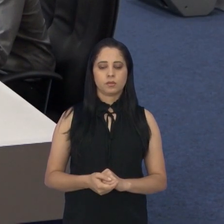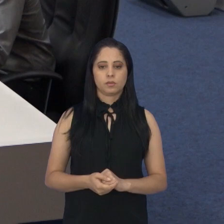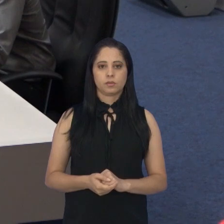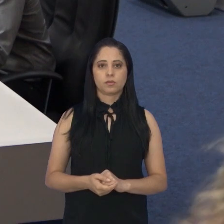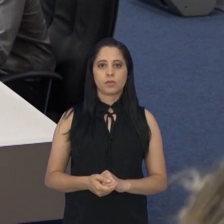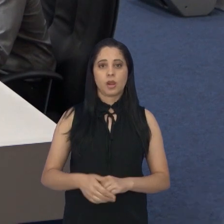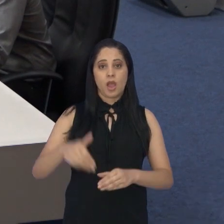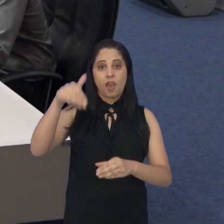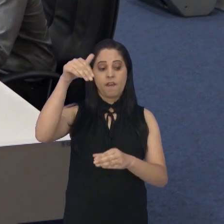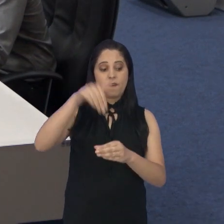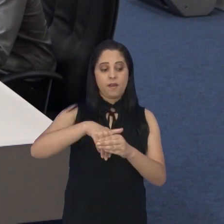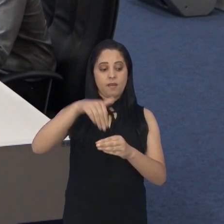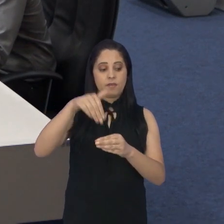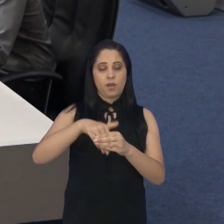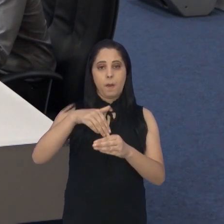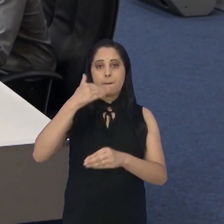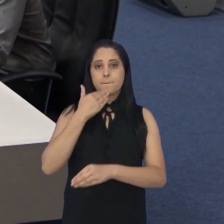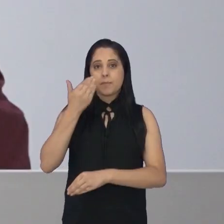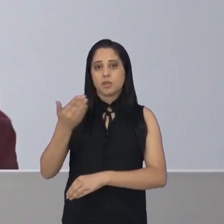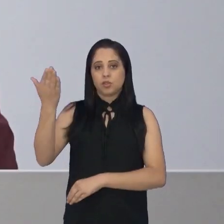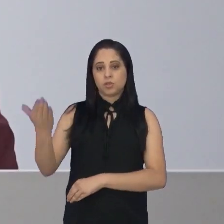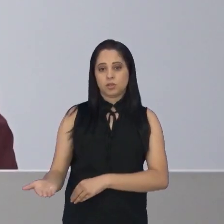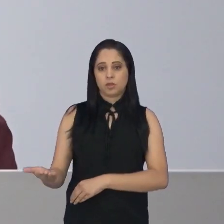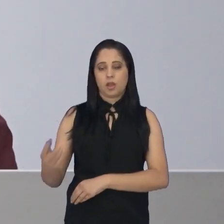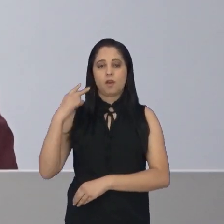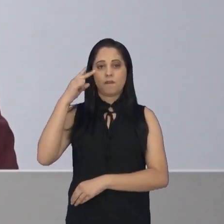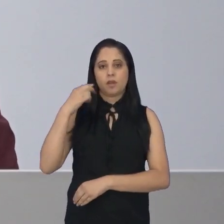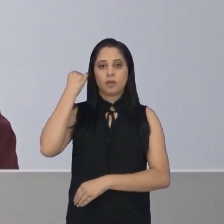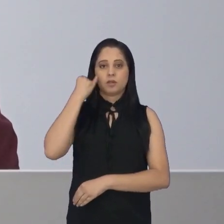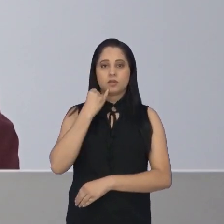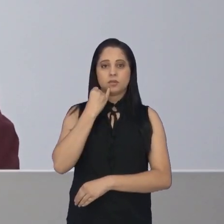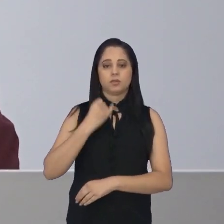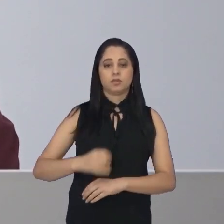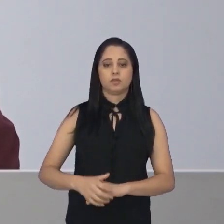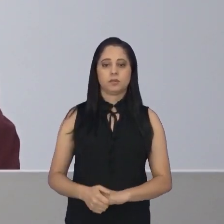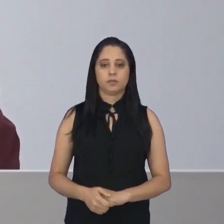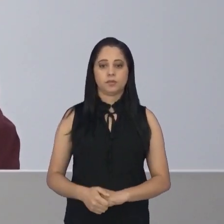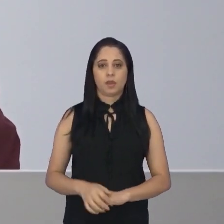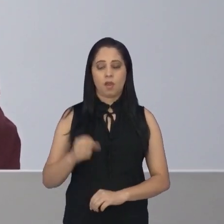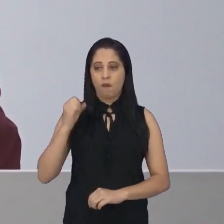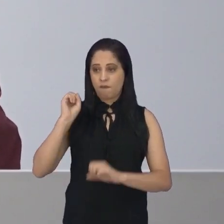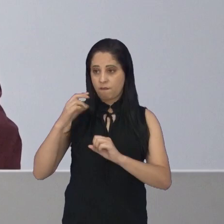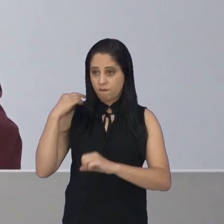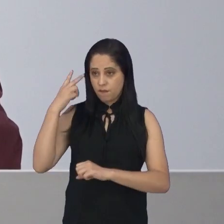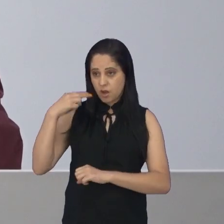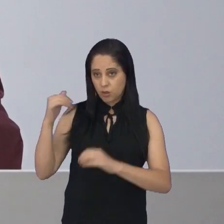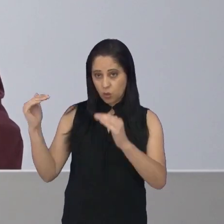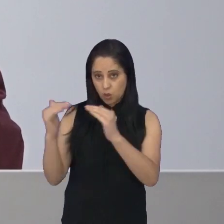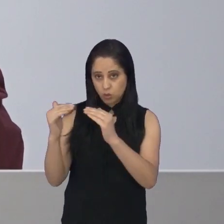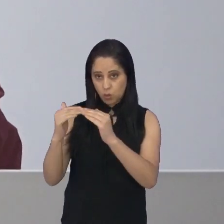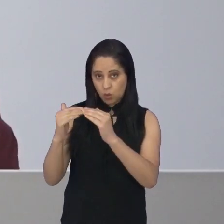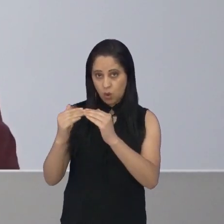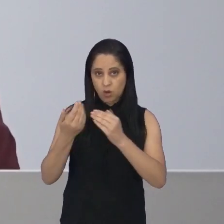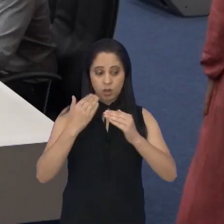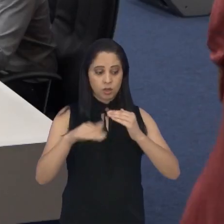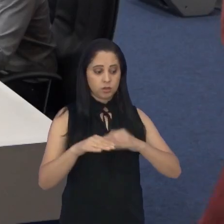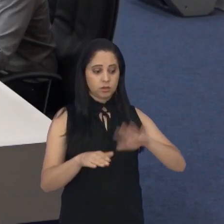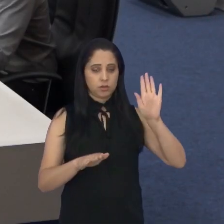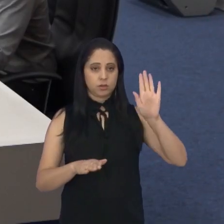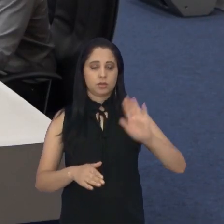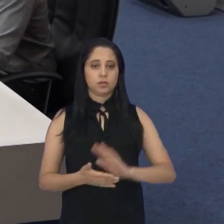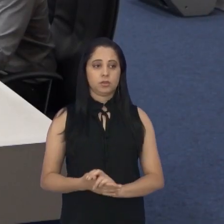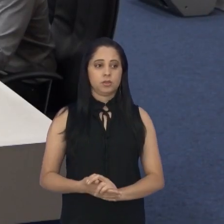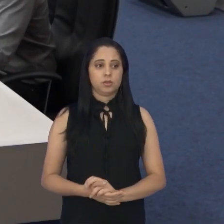Em votação, o pedido verbal do vereador José Luiz. Vereadores favoráveis permaneçam em comissão, os contrários se manifestem.